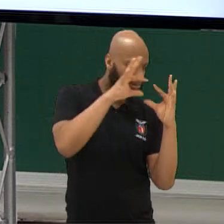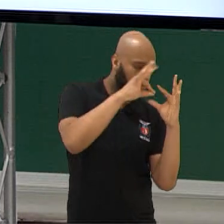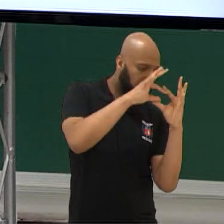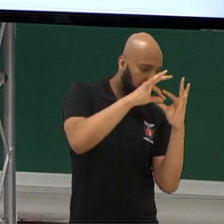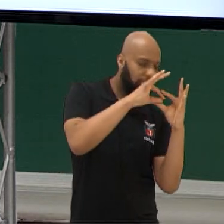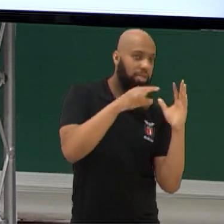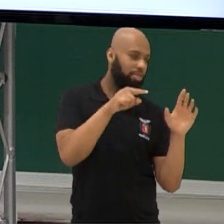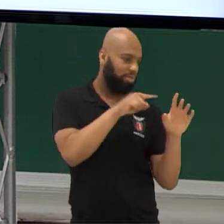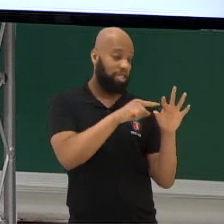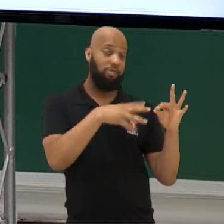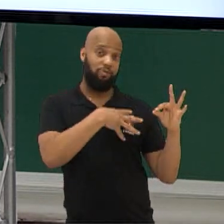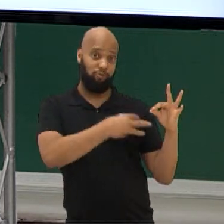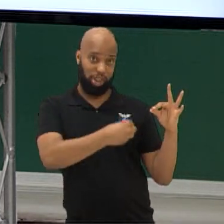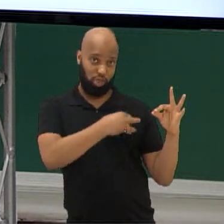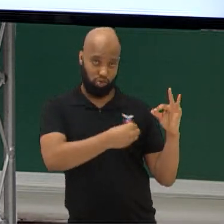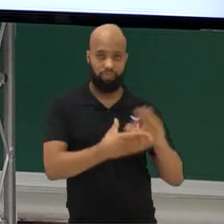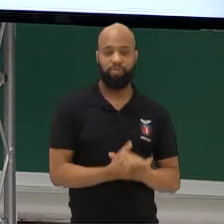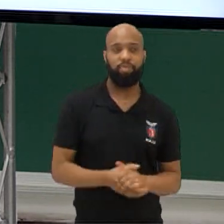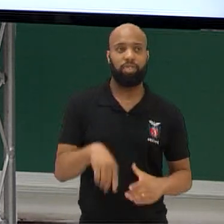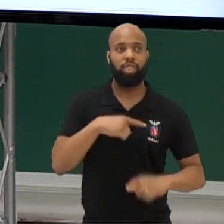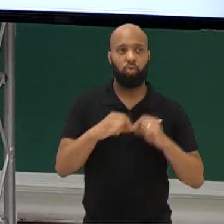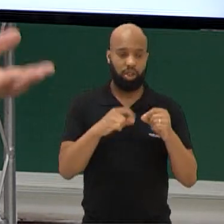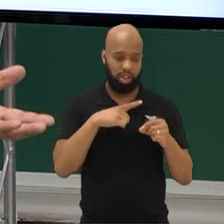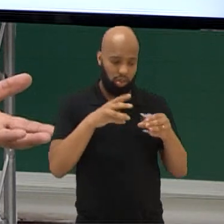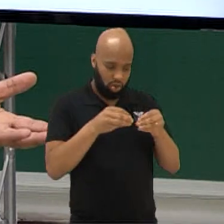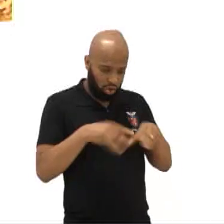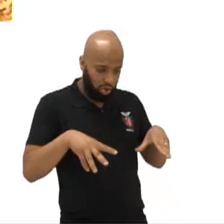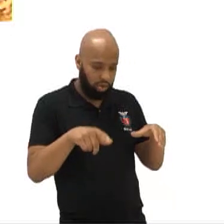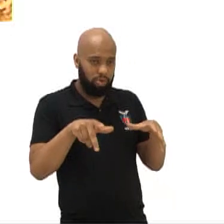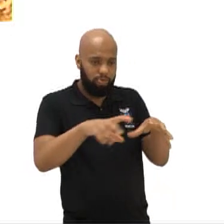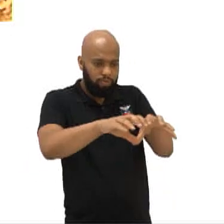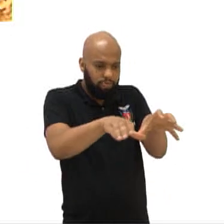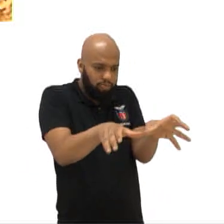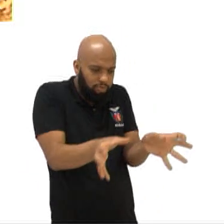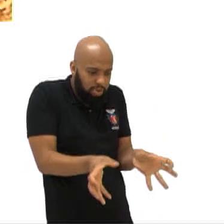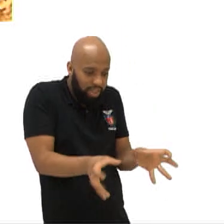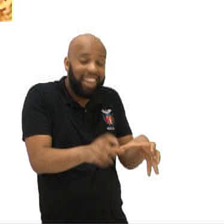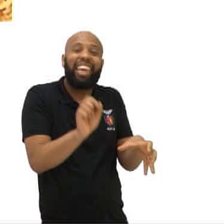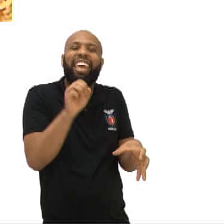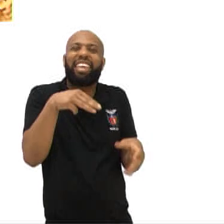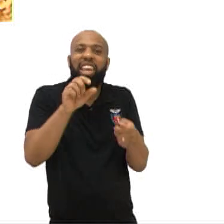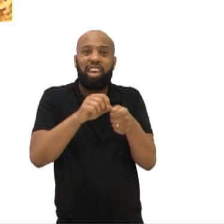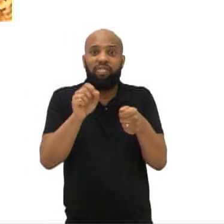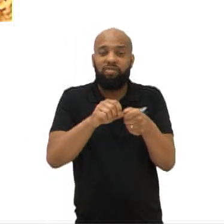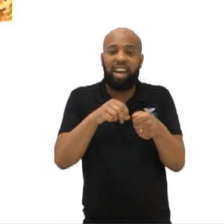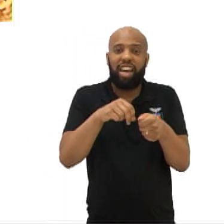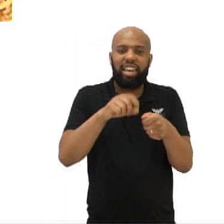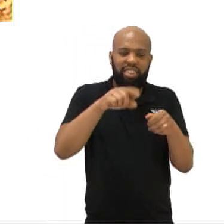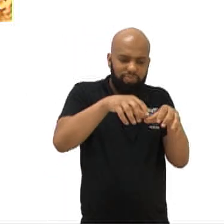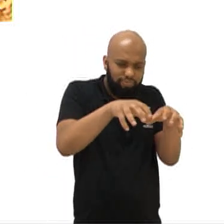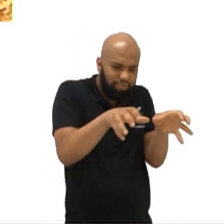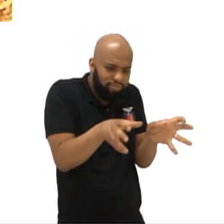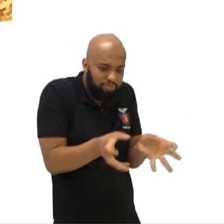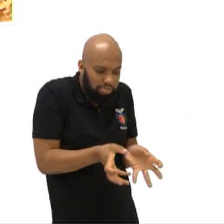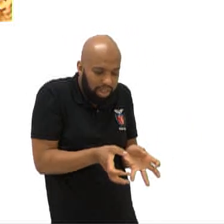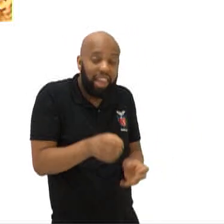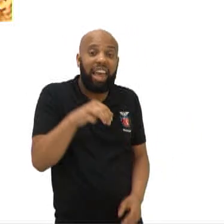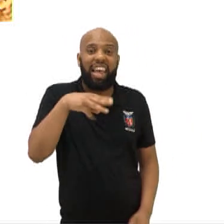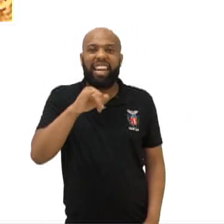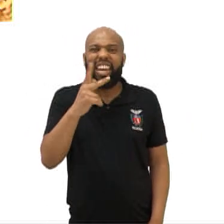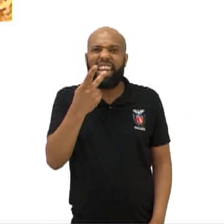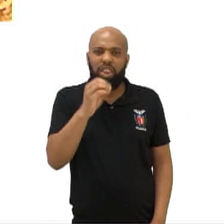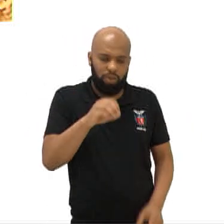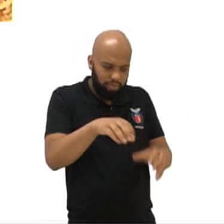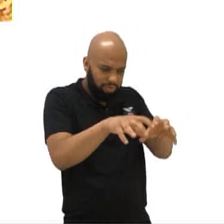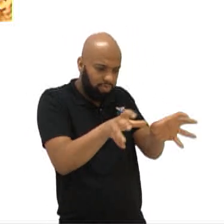aqui para vocês, que nós temos aqui os ovos em ninhos preparados pelos pais, que já é uma característica de cuidado parental,